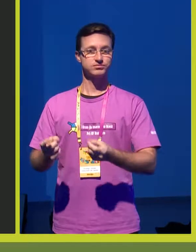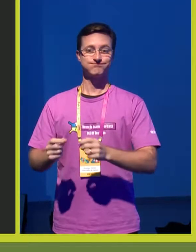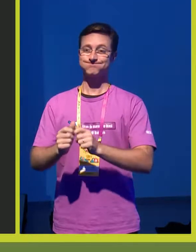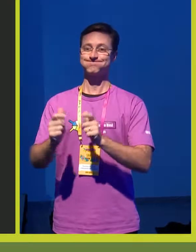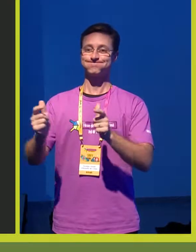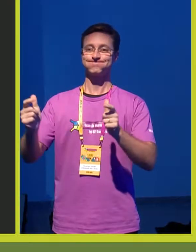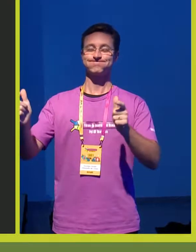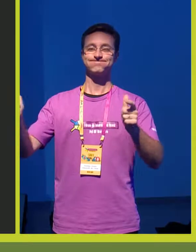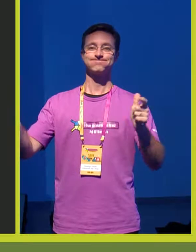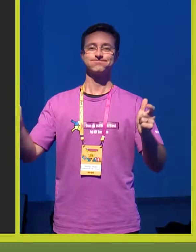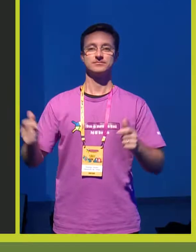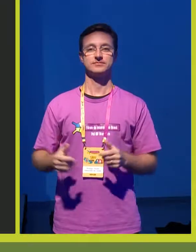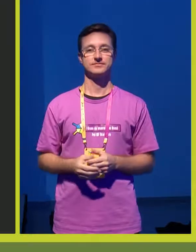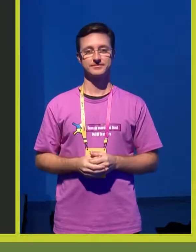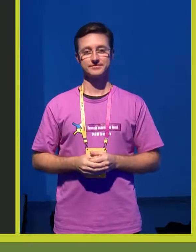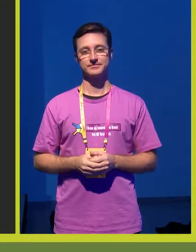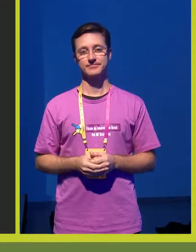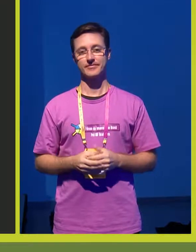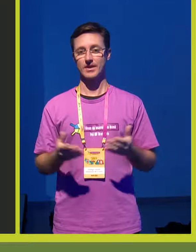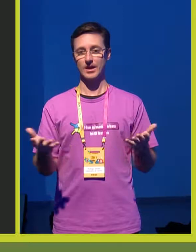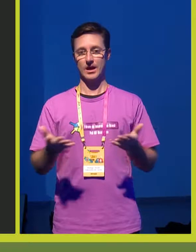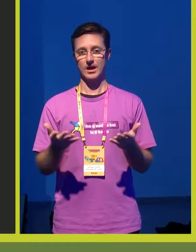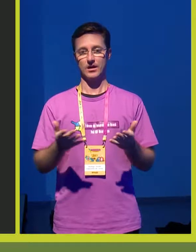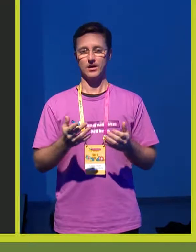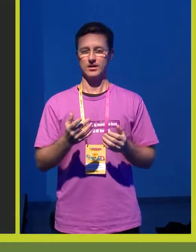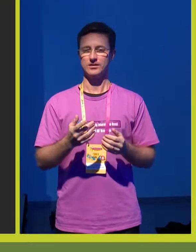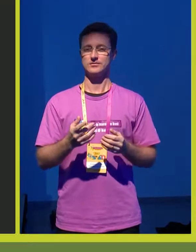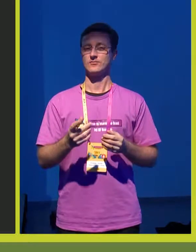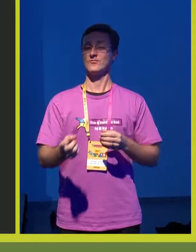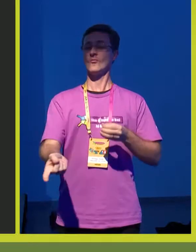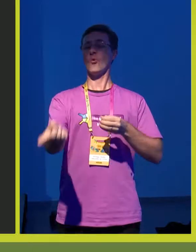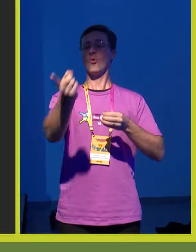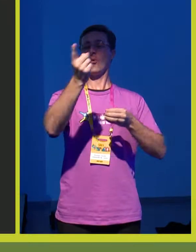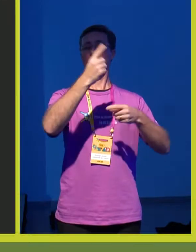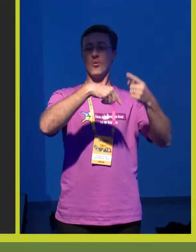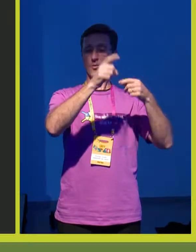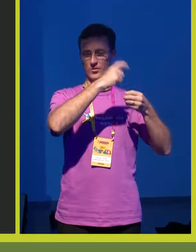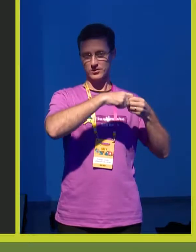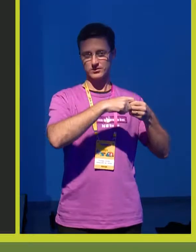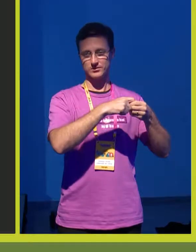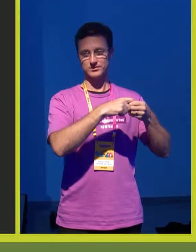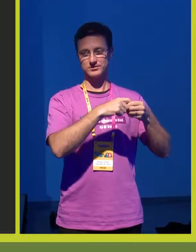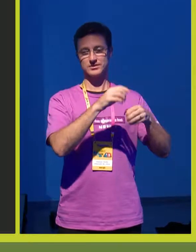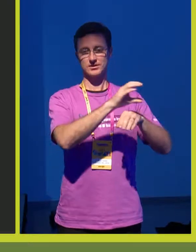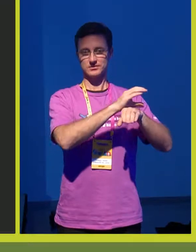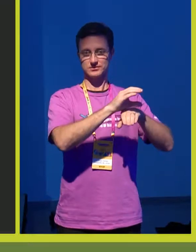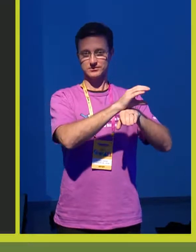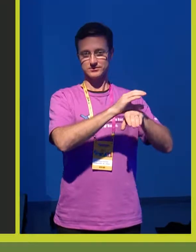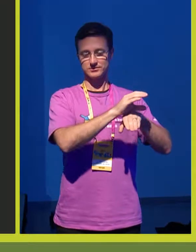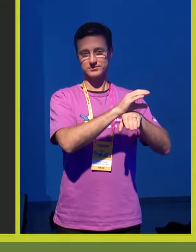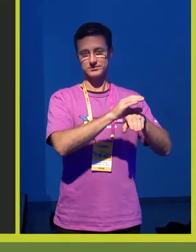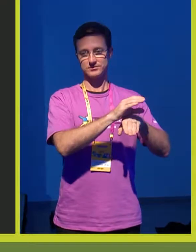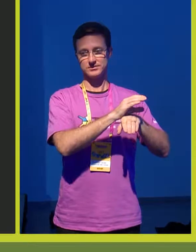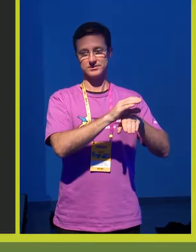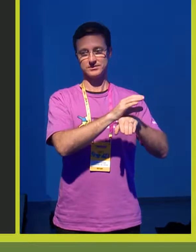bem, agora convido vocês, eu vou retornar para a nossa Constituição Federal e como nós poderíamos